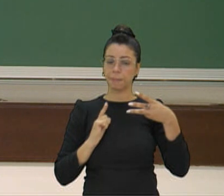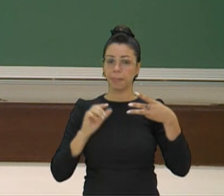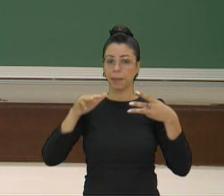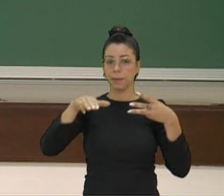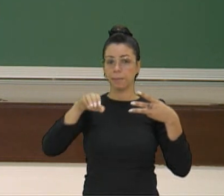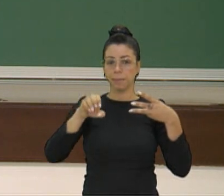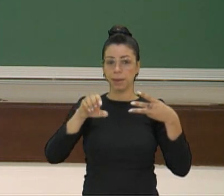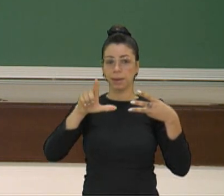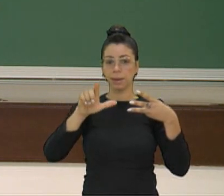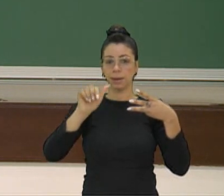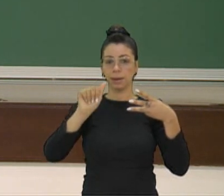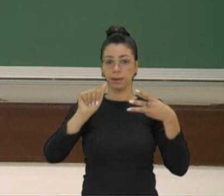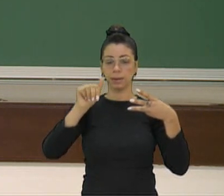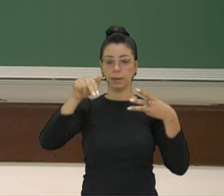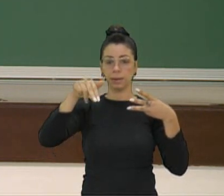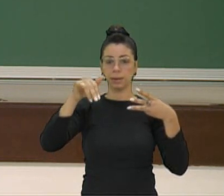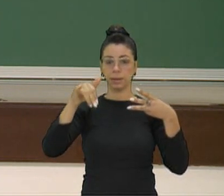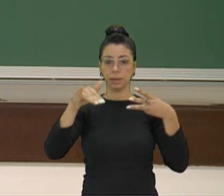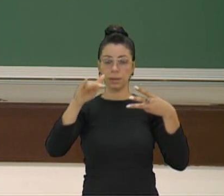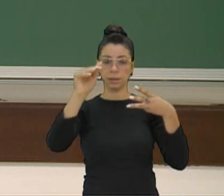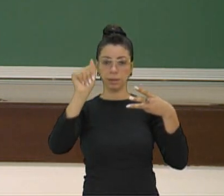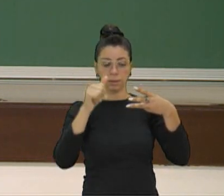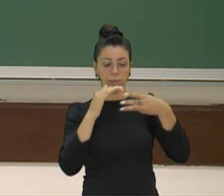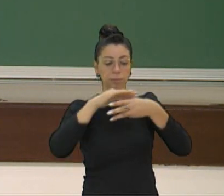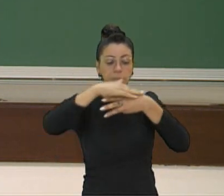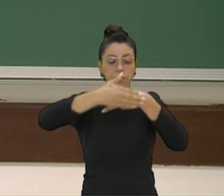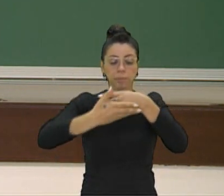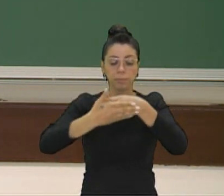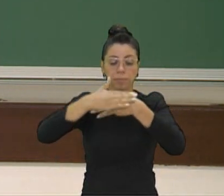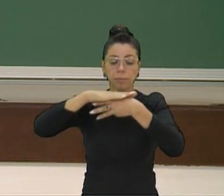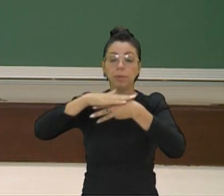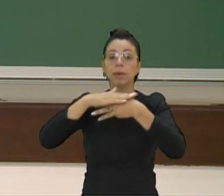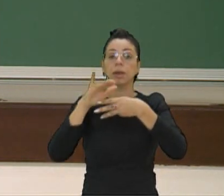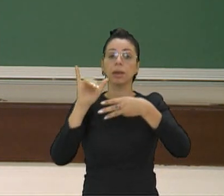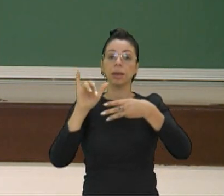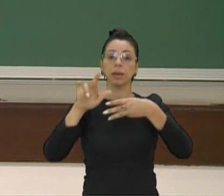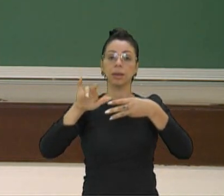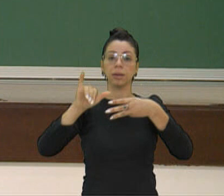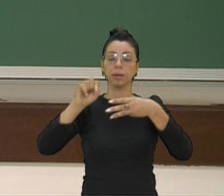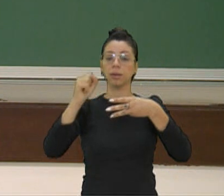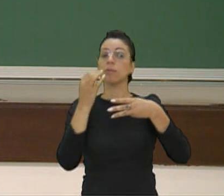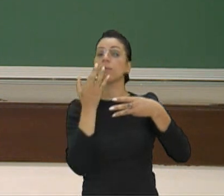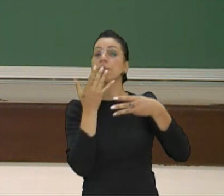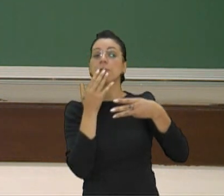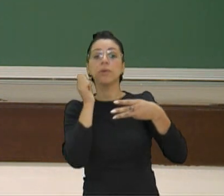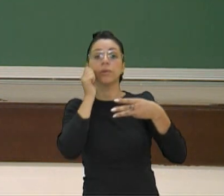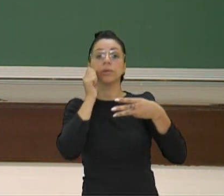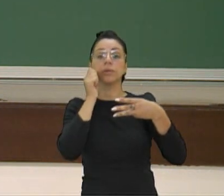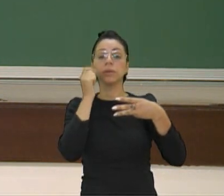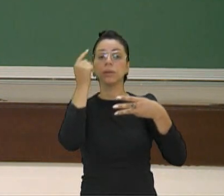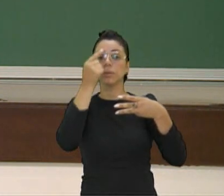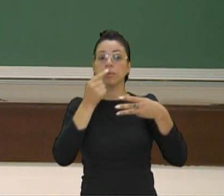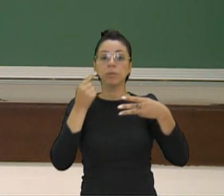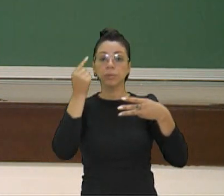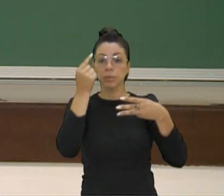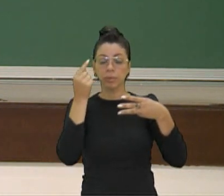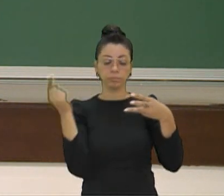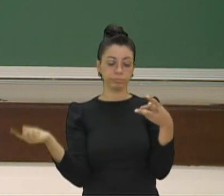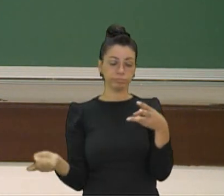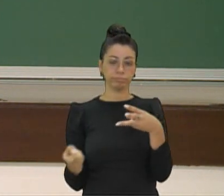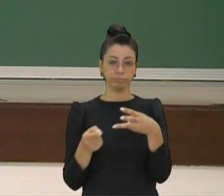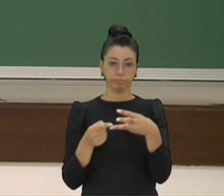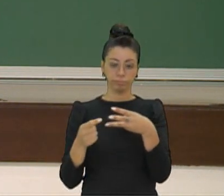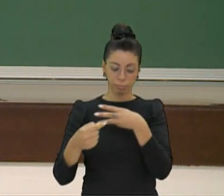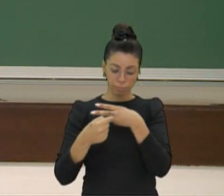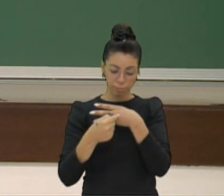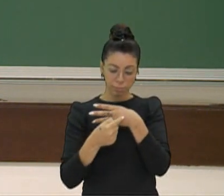melanina. Ela vai formar na sua frente a íris, a parte colorida dos nossos olhos. No centro